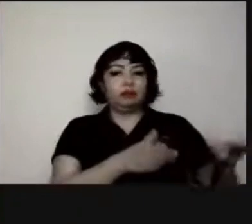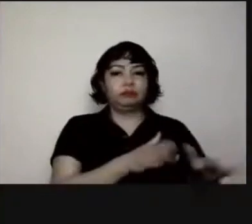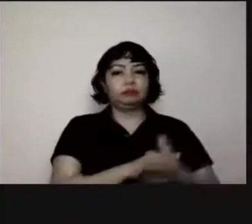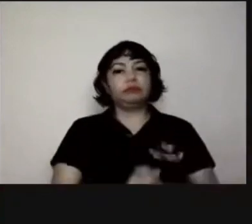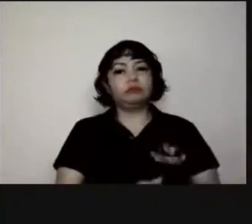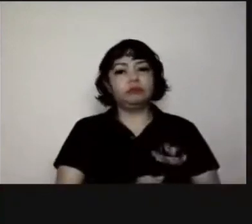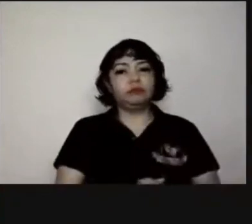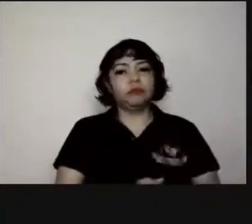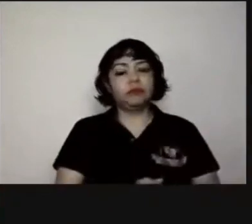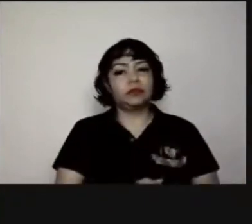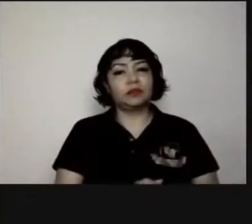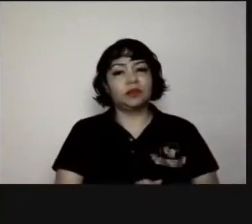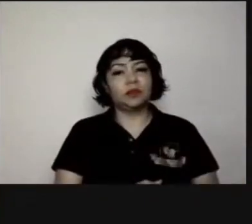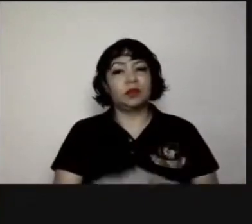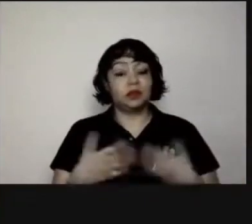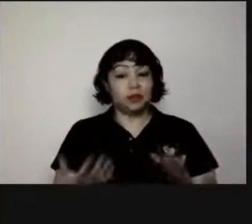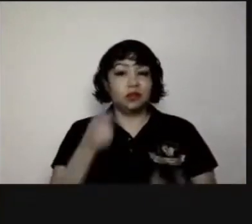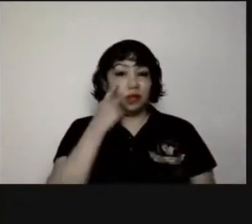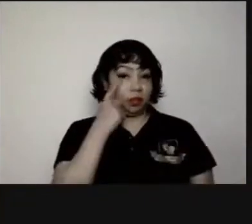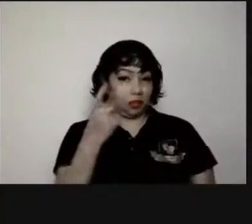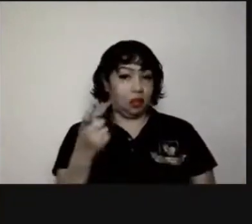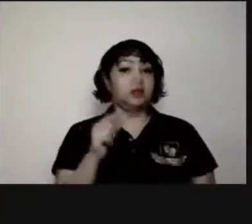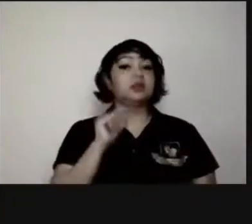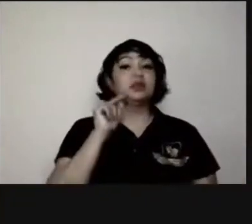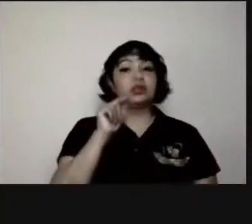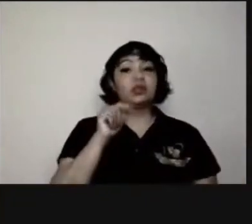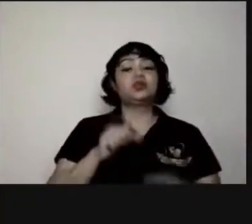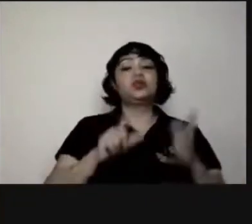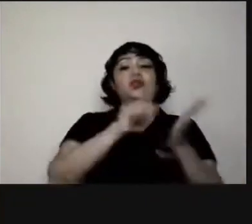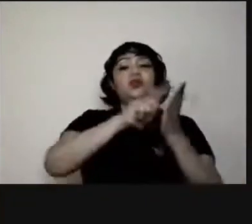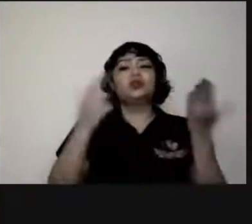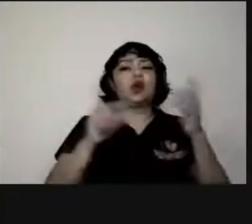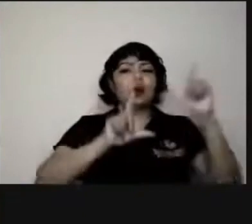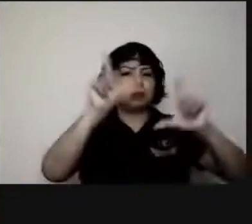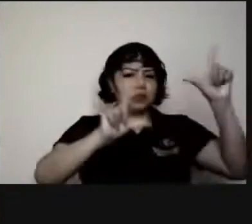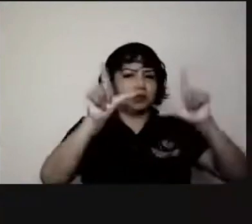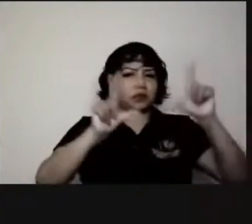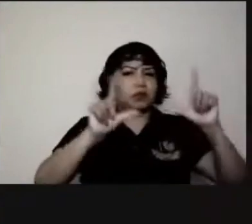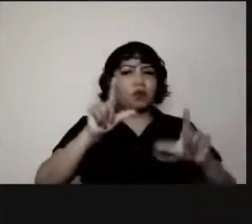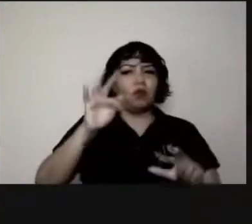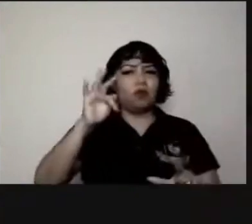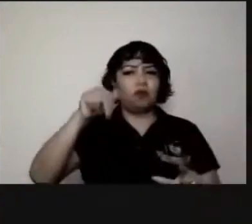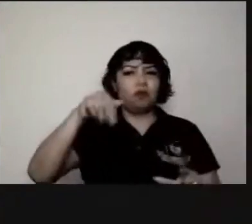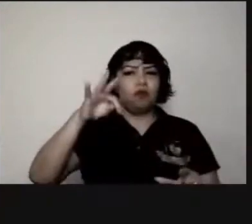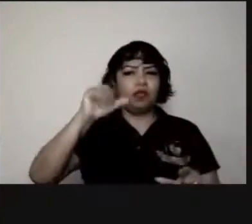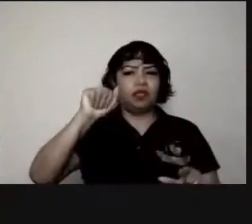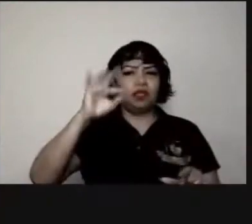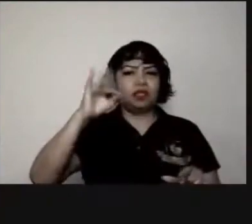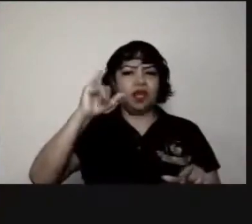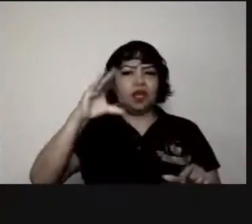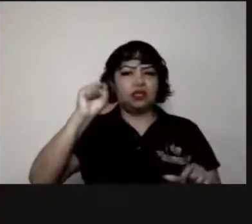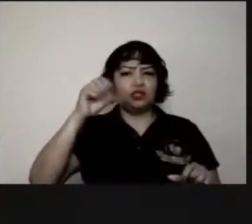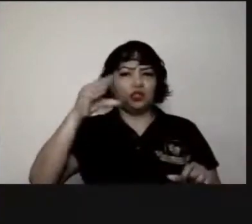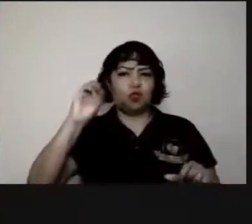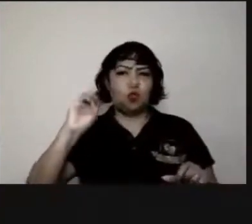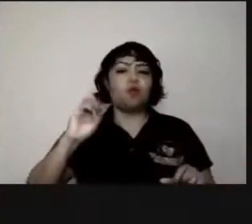Fantástico fez alguns episódios sobre esse período, porque o Museu Nacional, o Museu